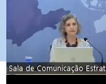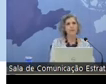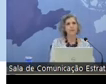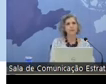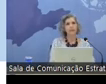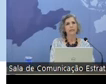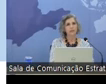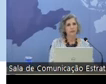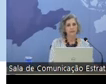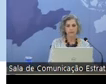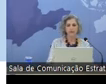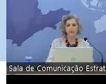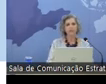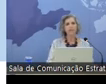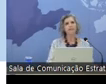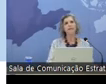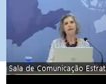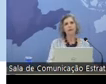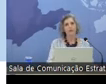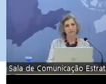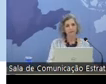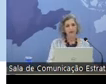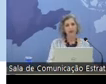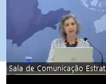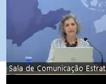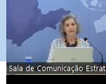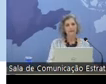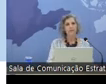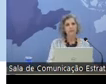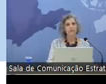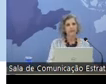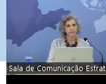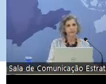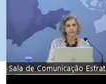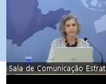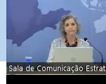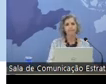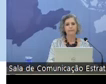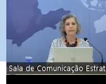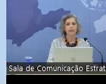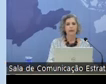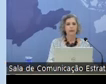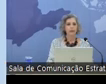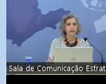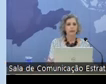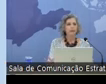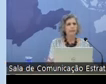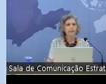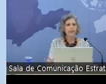vulnerável está sendo atingido que a gente precisa observar essas informações na ficha